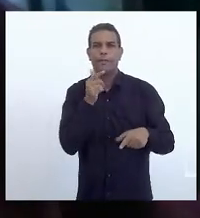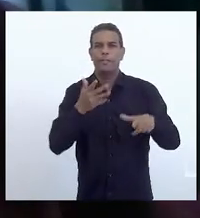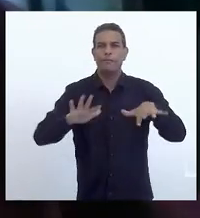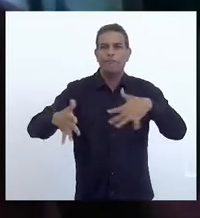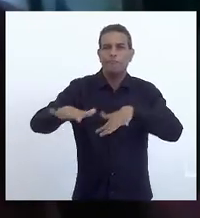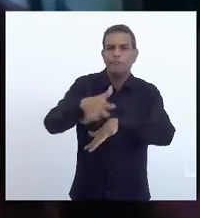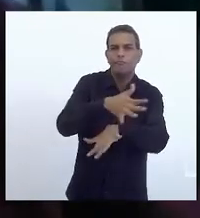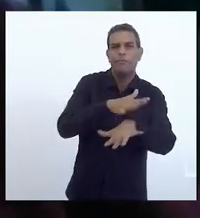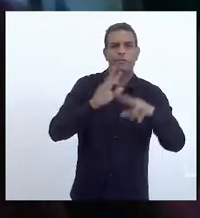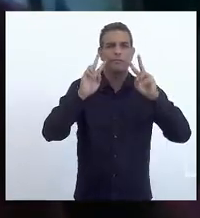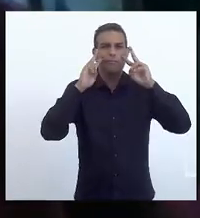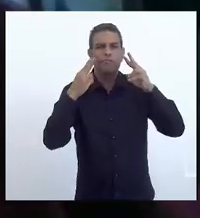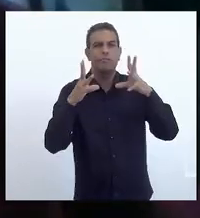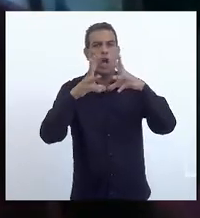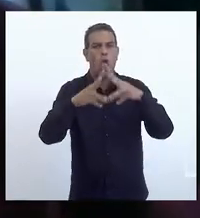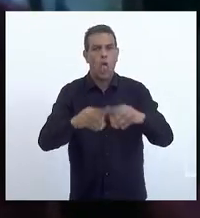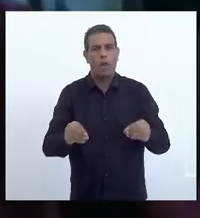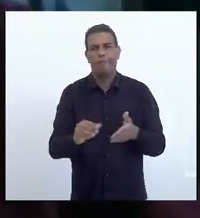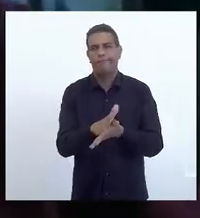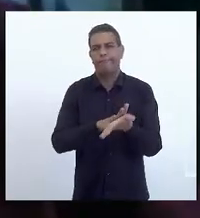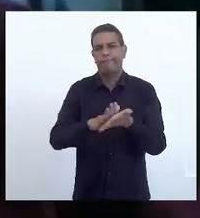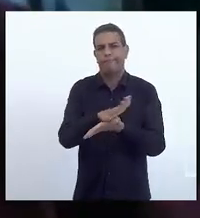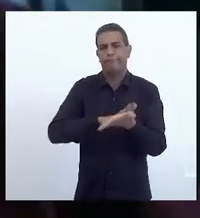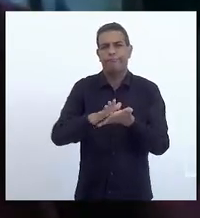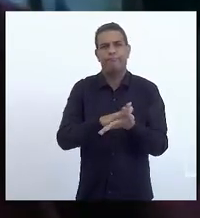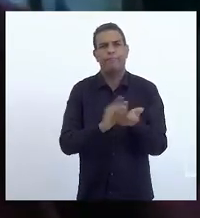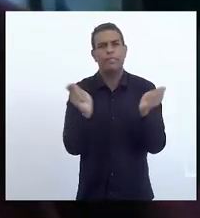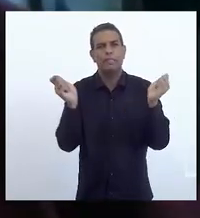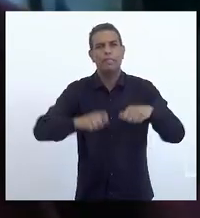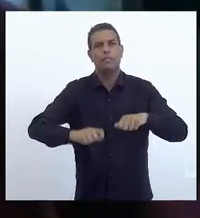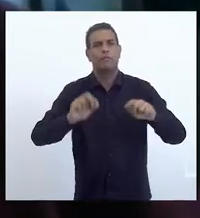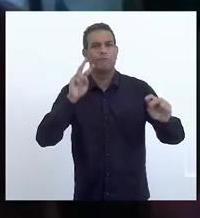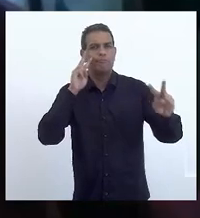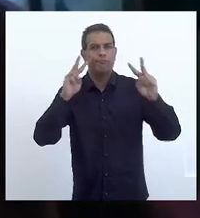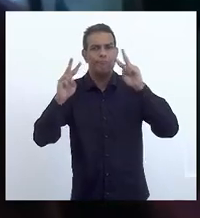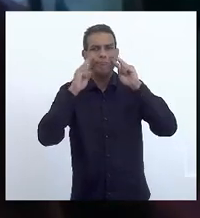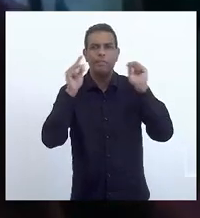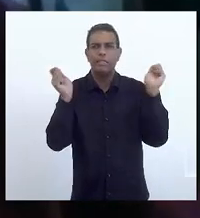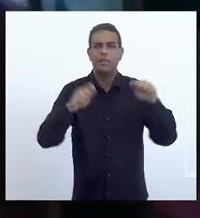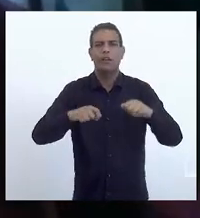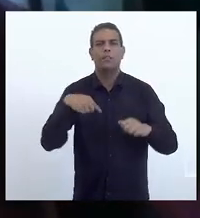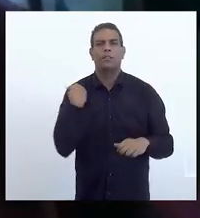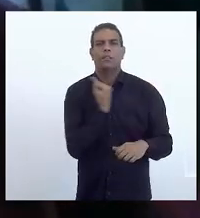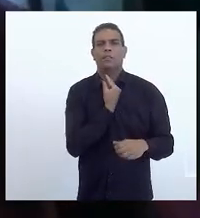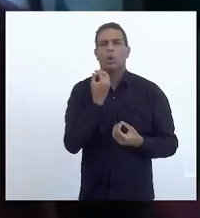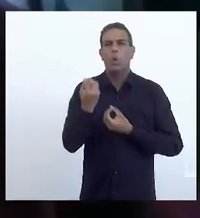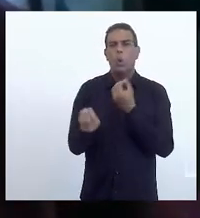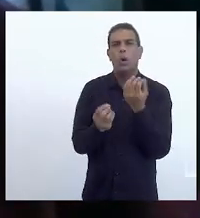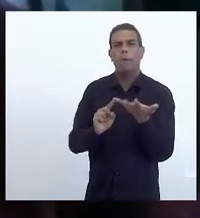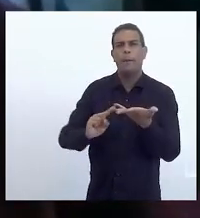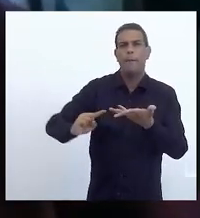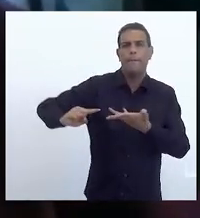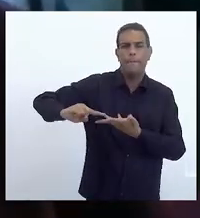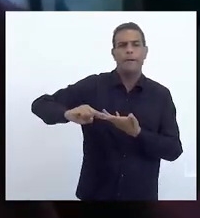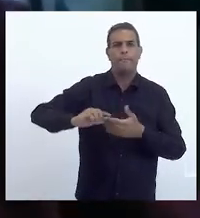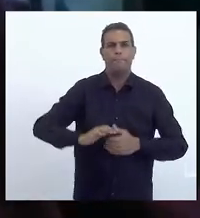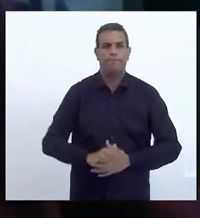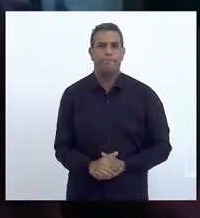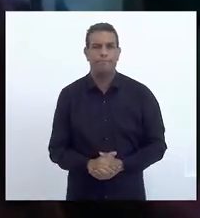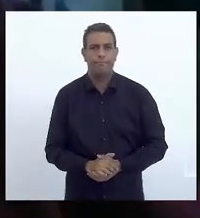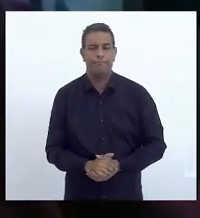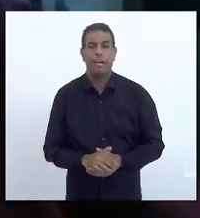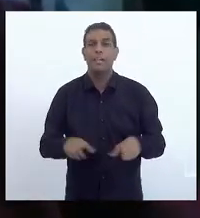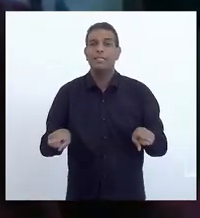né? Não extingui-los, tratar o esgoto antes de lançar, impedir os vazamentos de petróleo